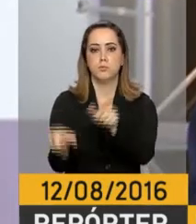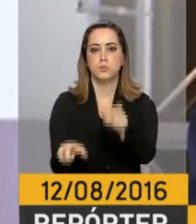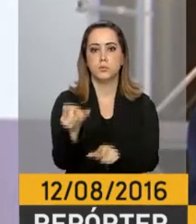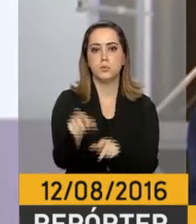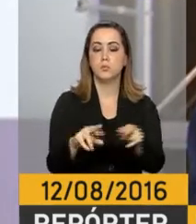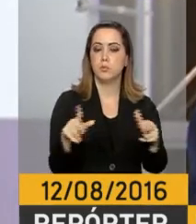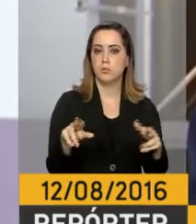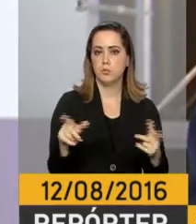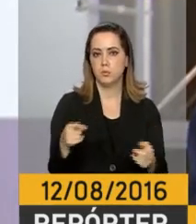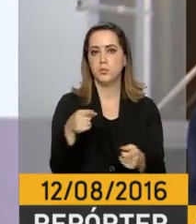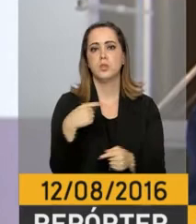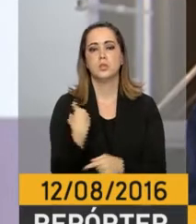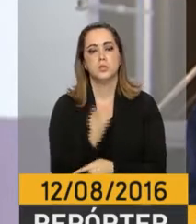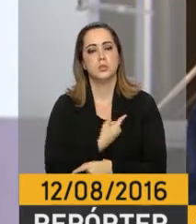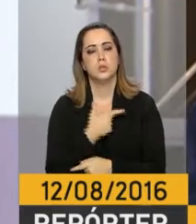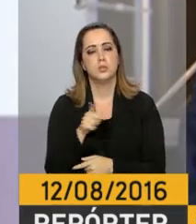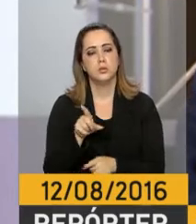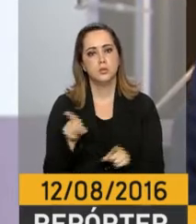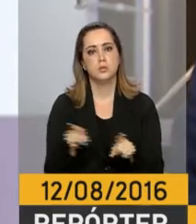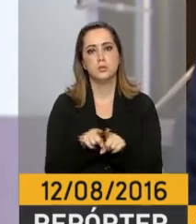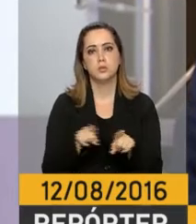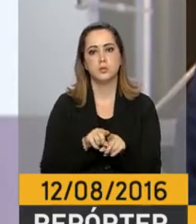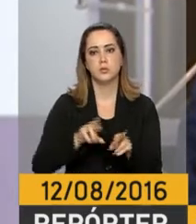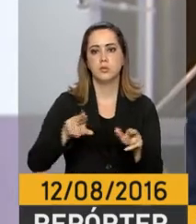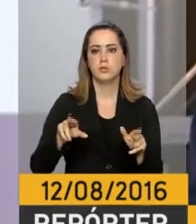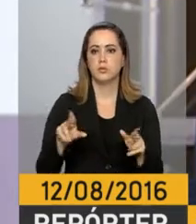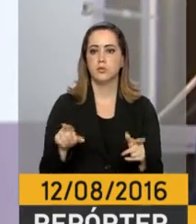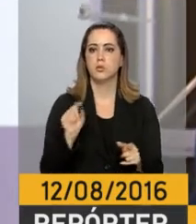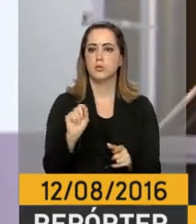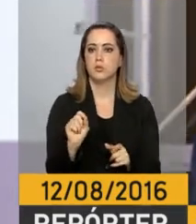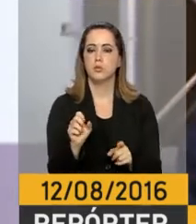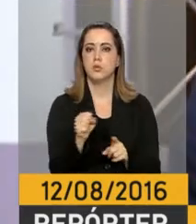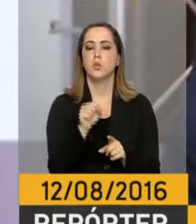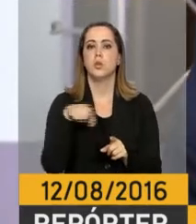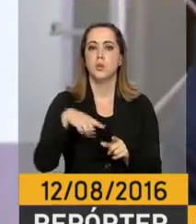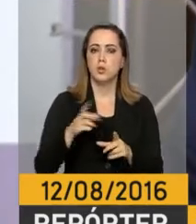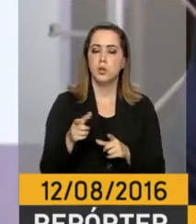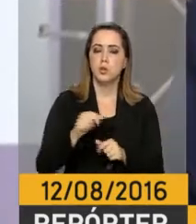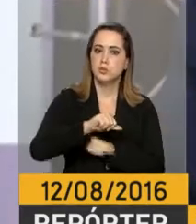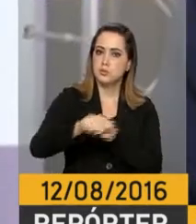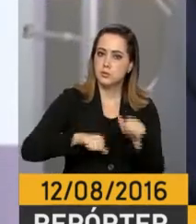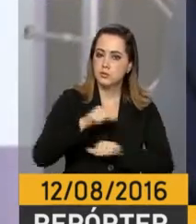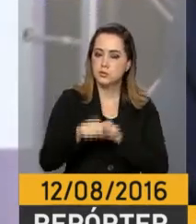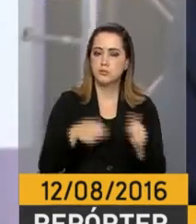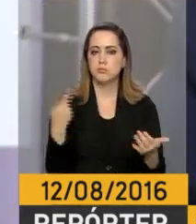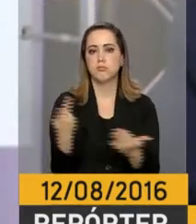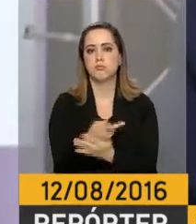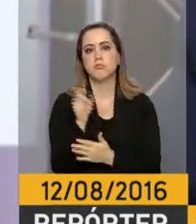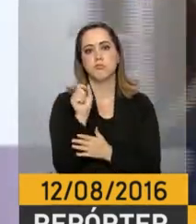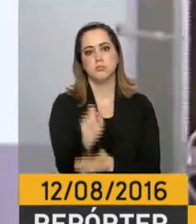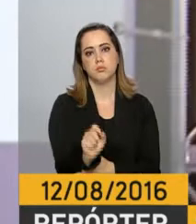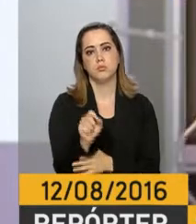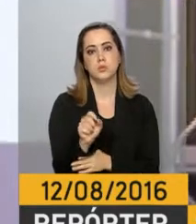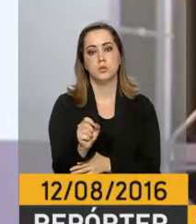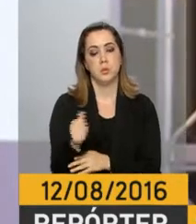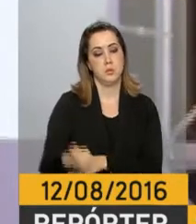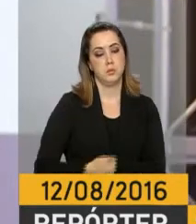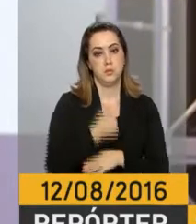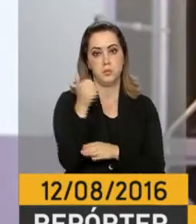essas questões de inclusão financeira e a mudanças no sistema financeiro nacional para melhor atender novos